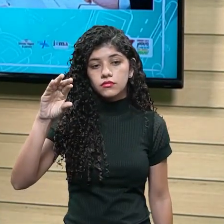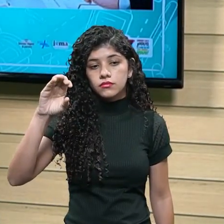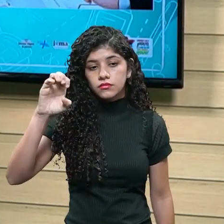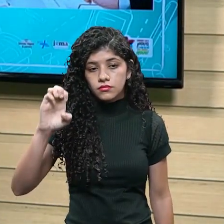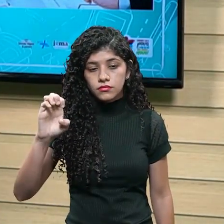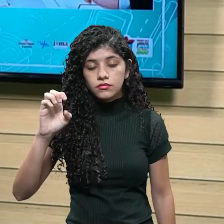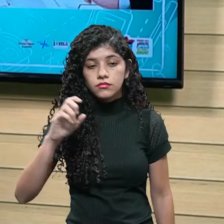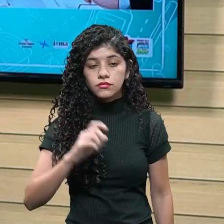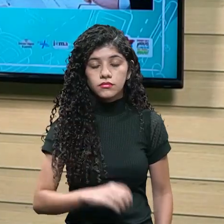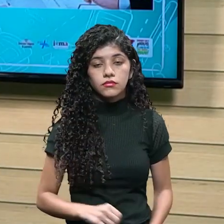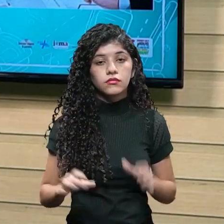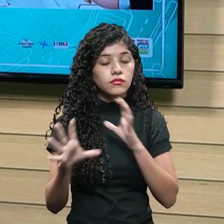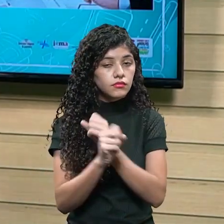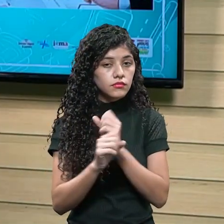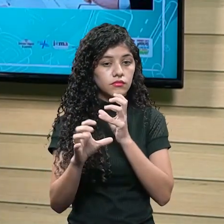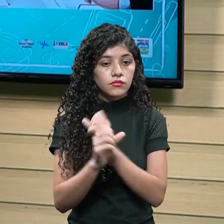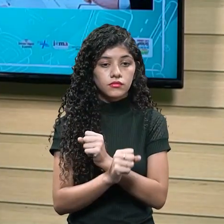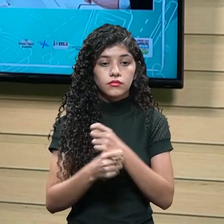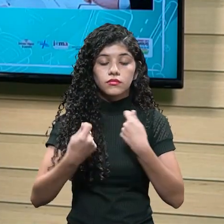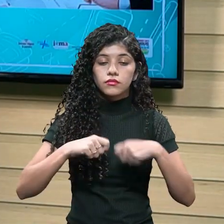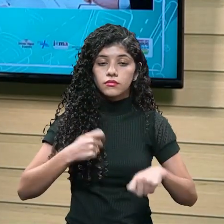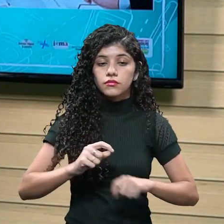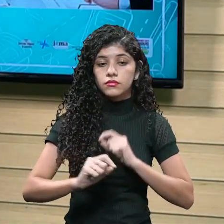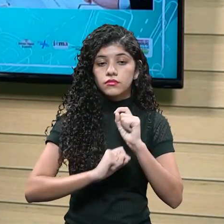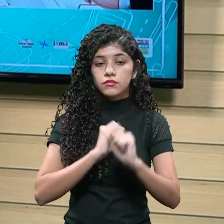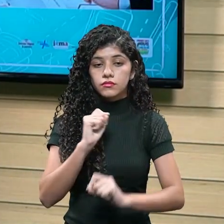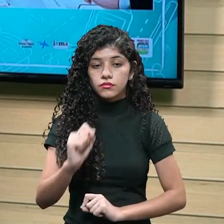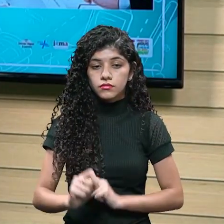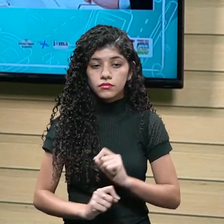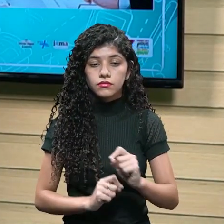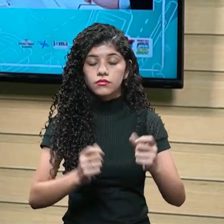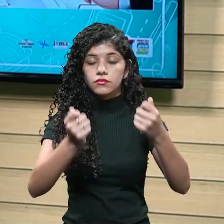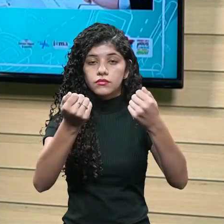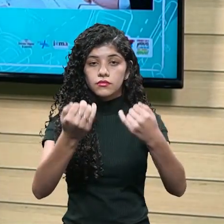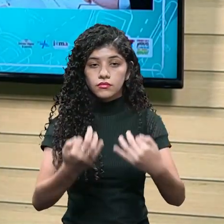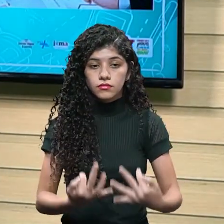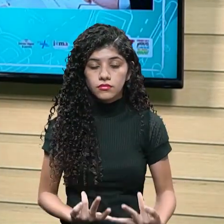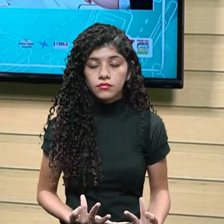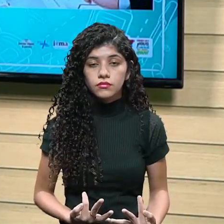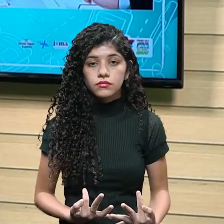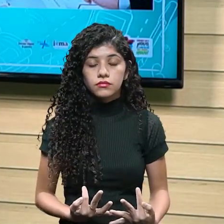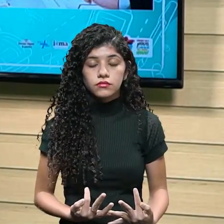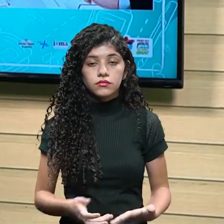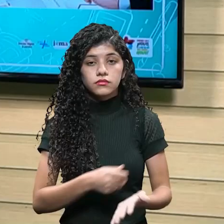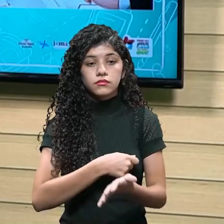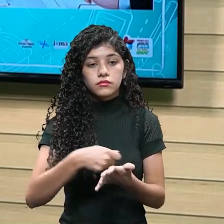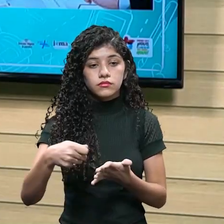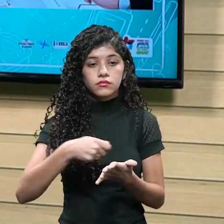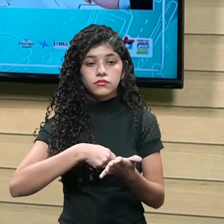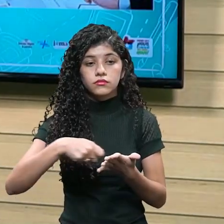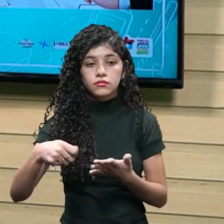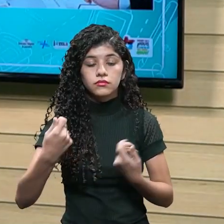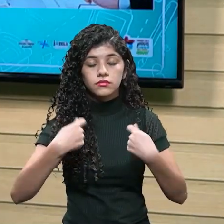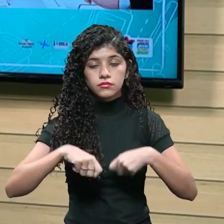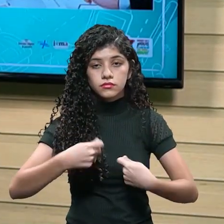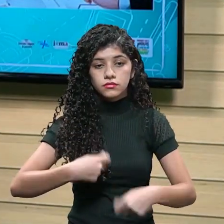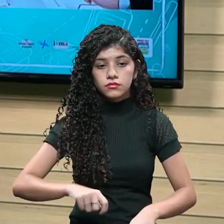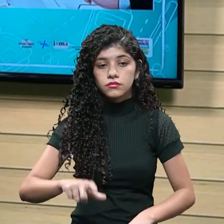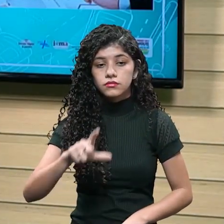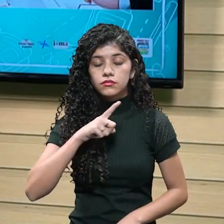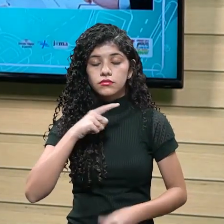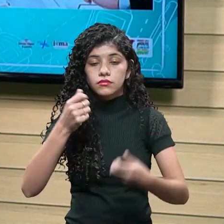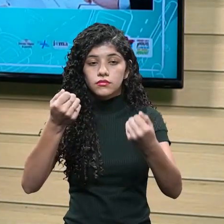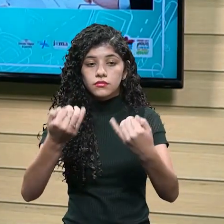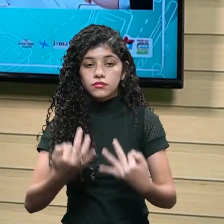está lá. O que eu falei para vocês? A norma técnica brasileira, ela fala dos registros contábeis, daquilo que